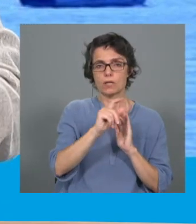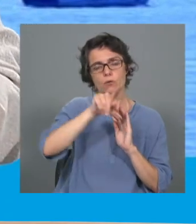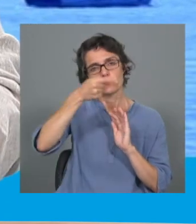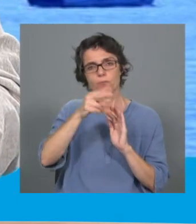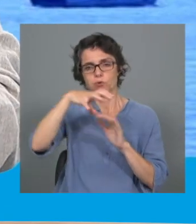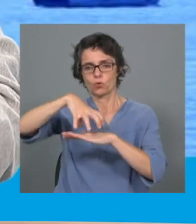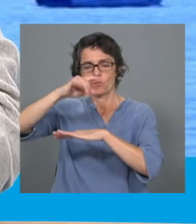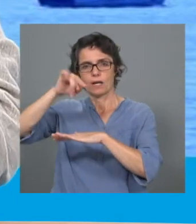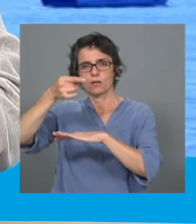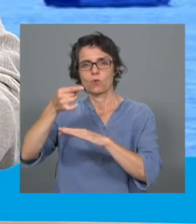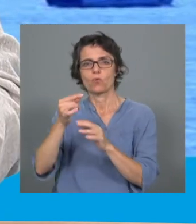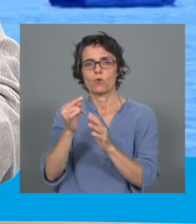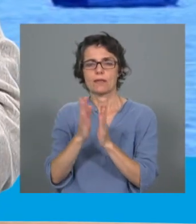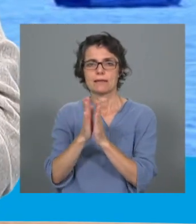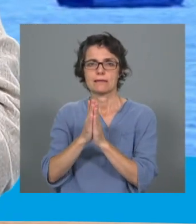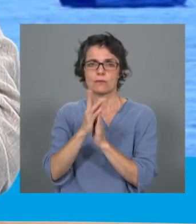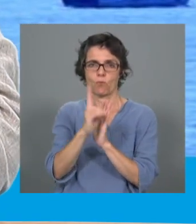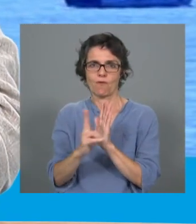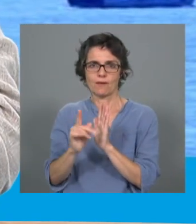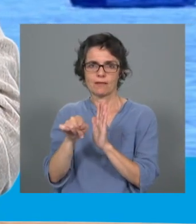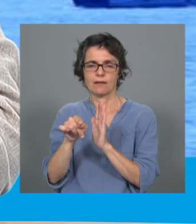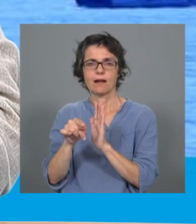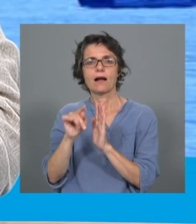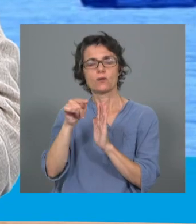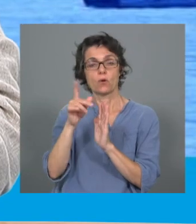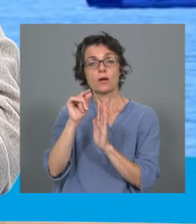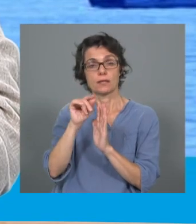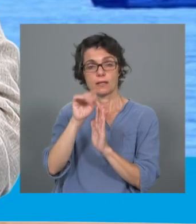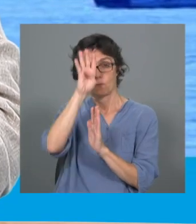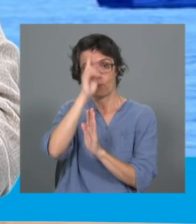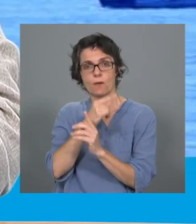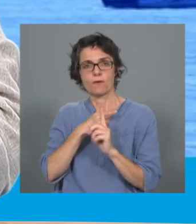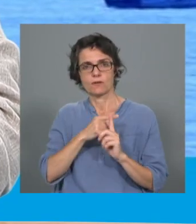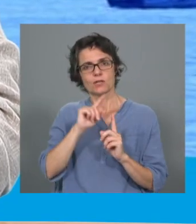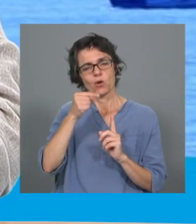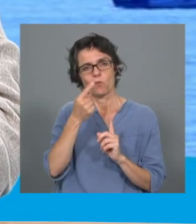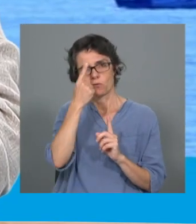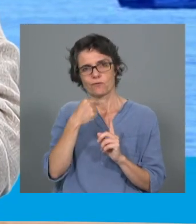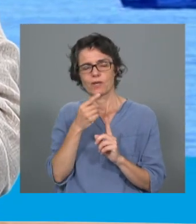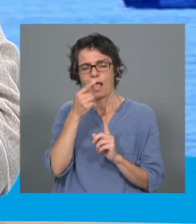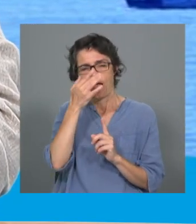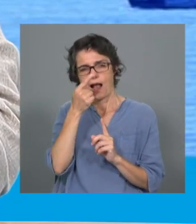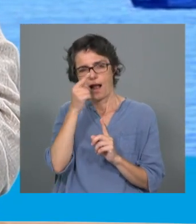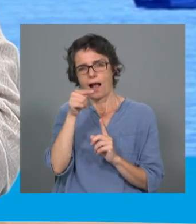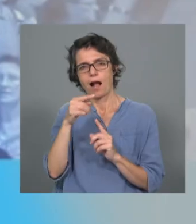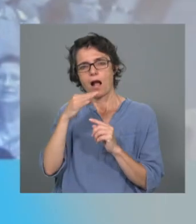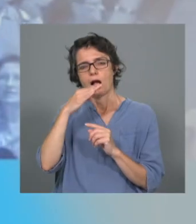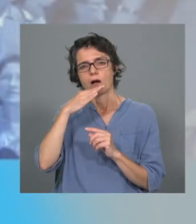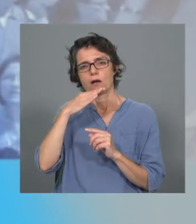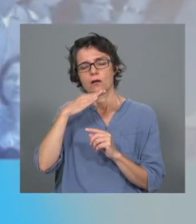papas habitualmente faziam um período de descanso. O Papa Francisco tem outro perfil e prefere ficar no seu quarto só sem fazer mais